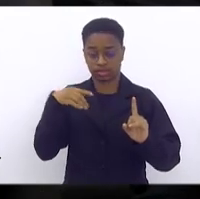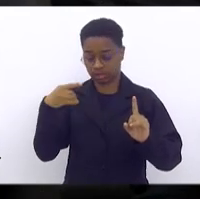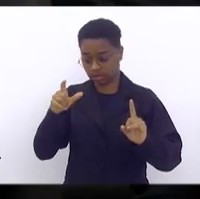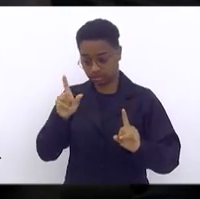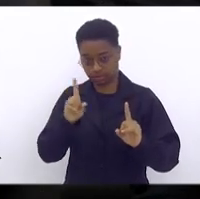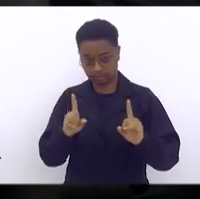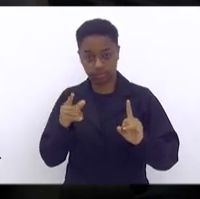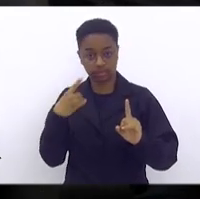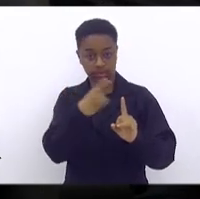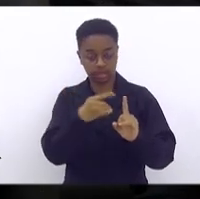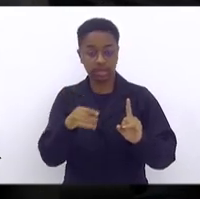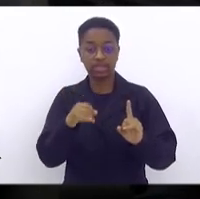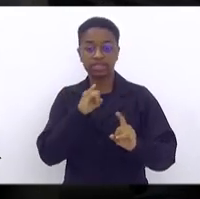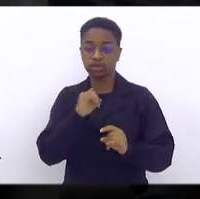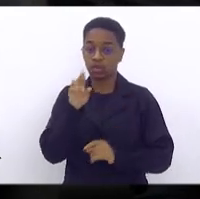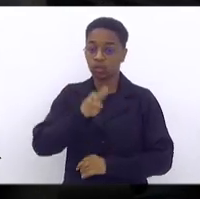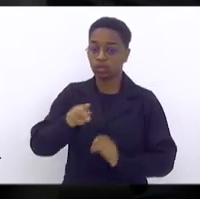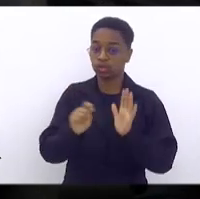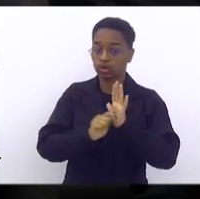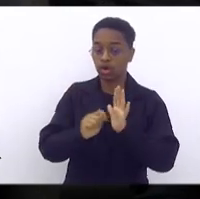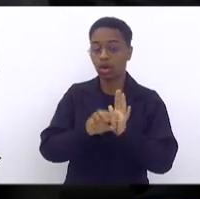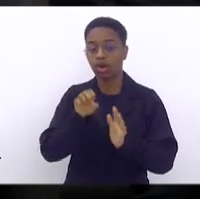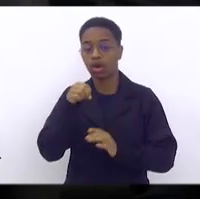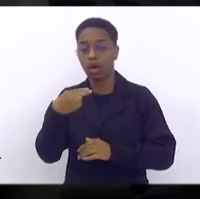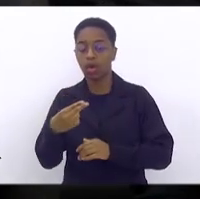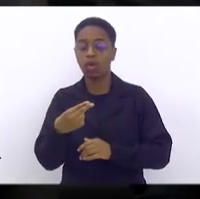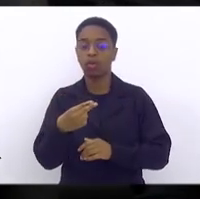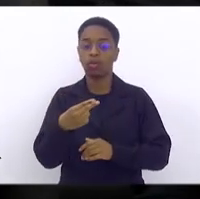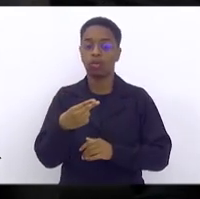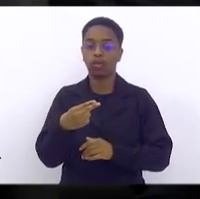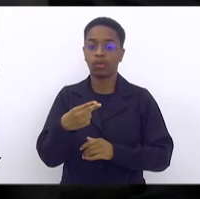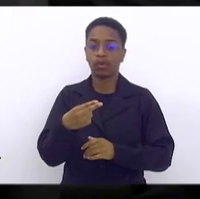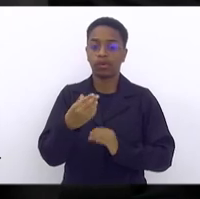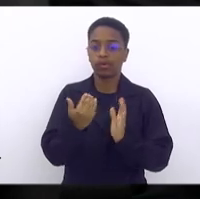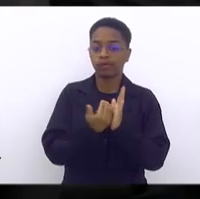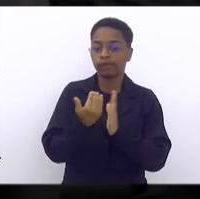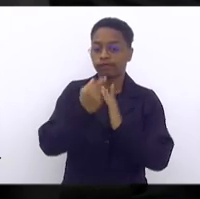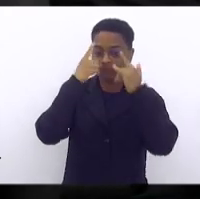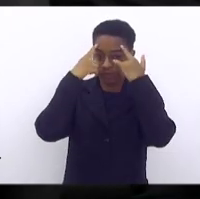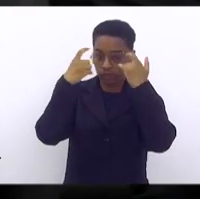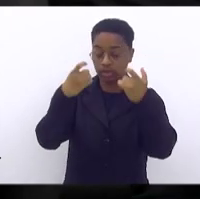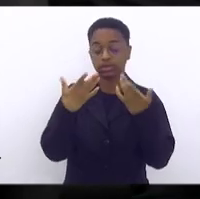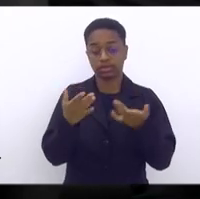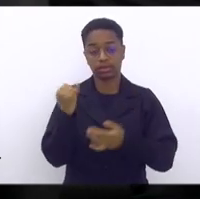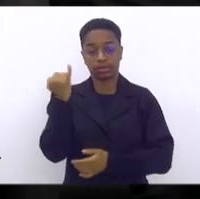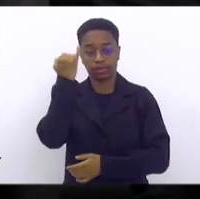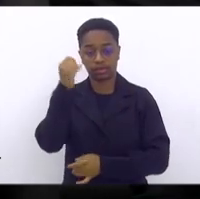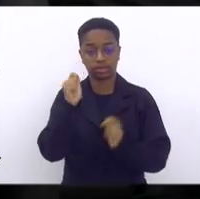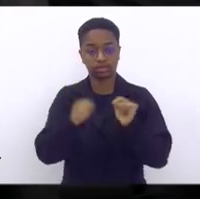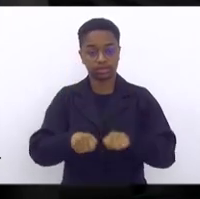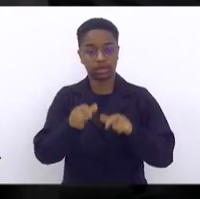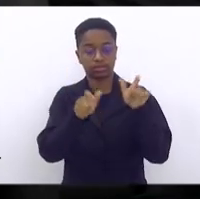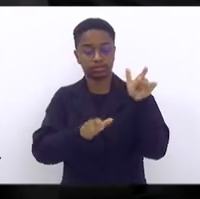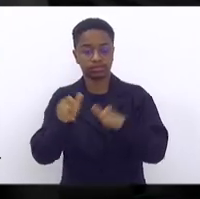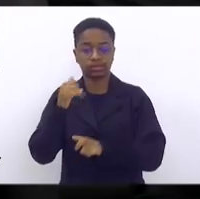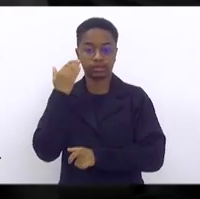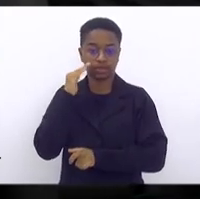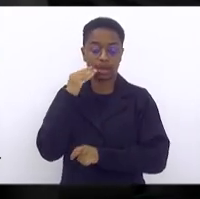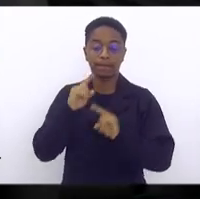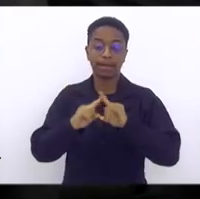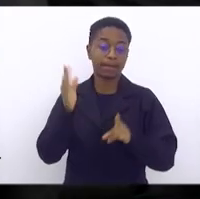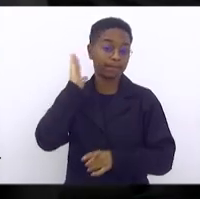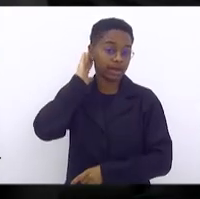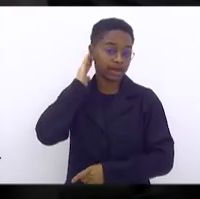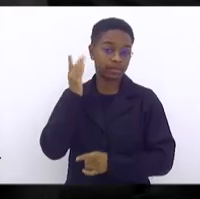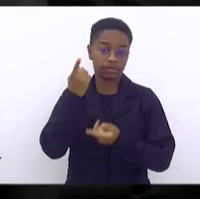de drogas, né? Também isso é importante para mapear esse risco, para a autoridade entender. Na Paraíba já é um sistema um pouco mais